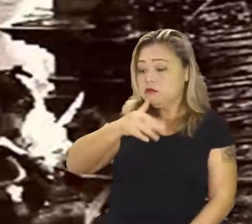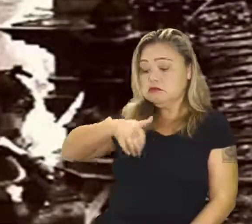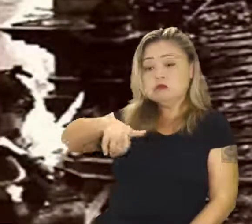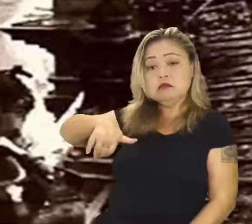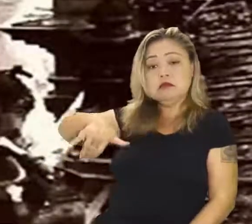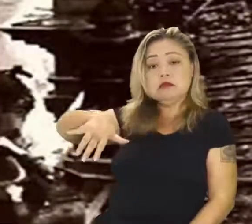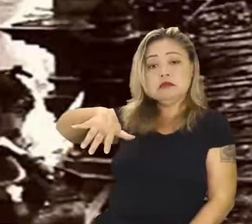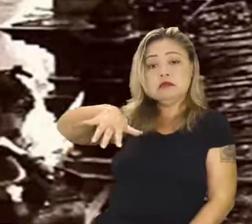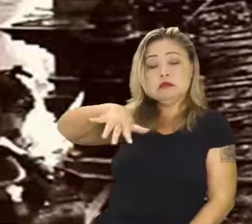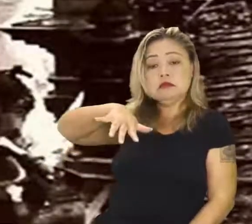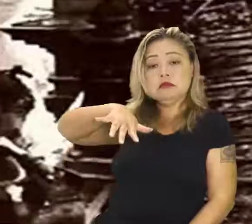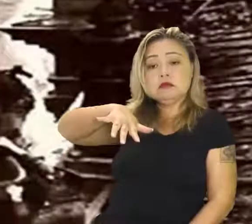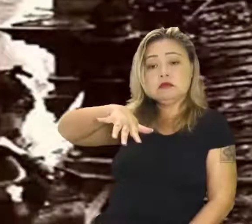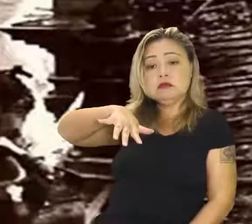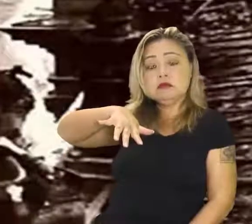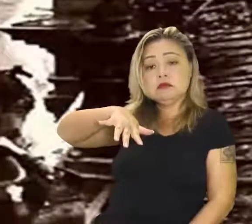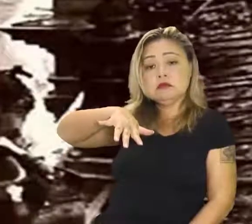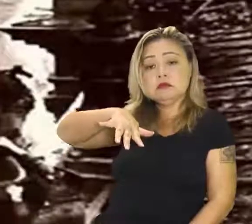seus